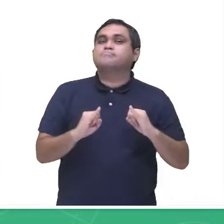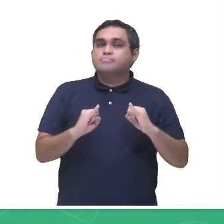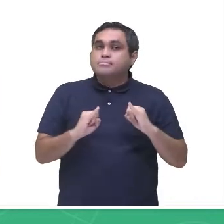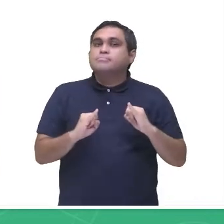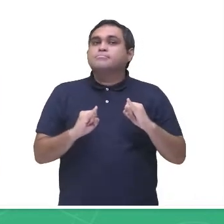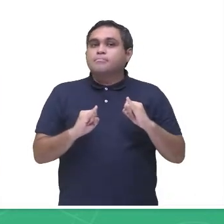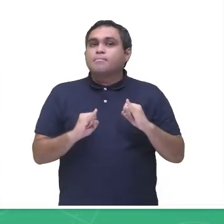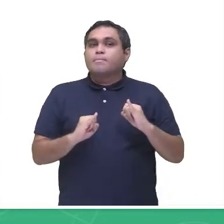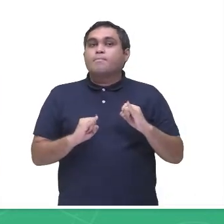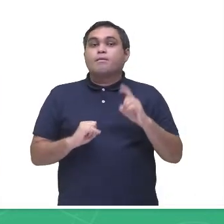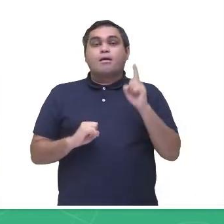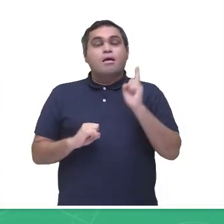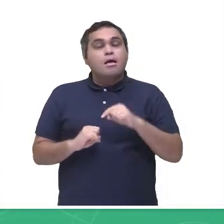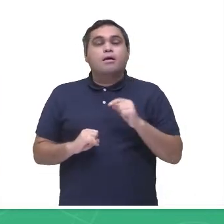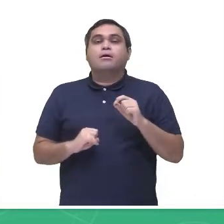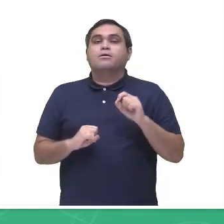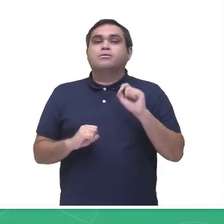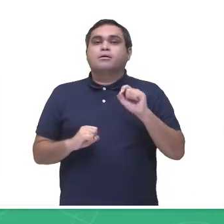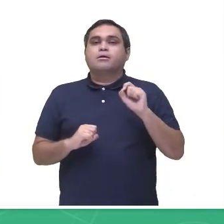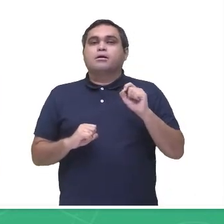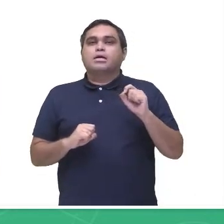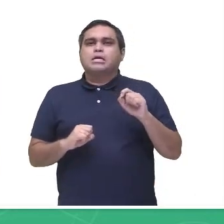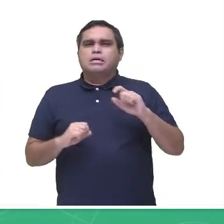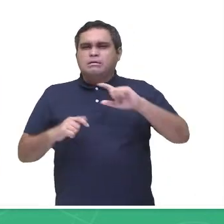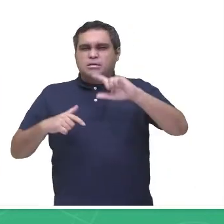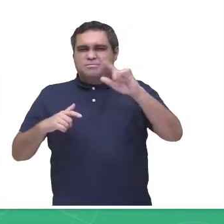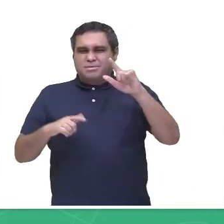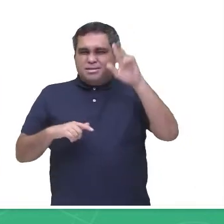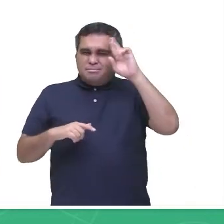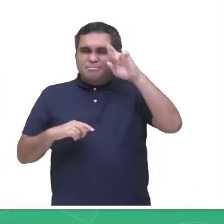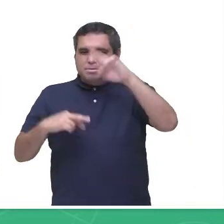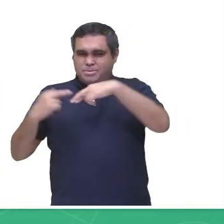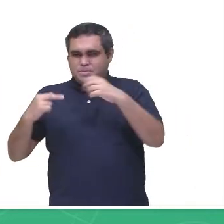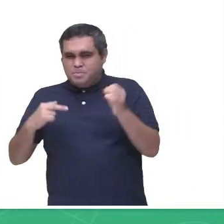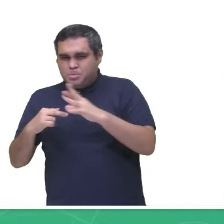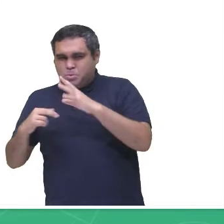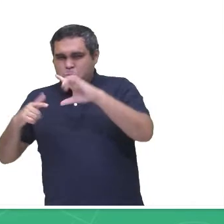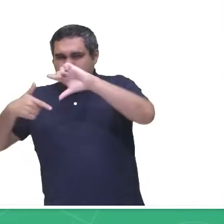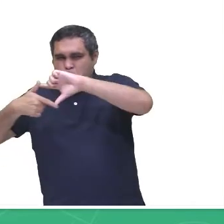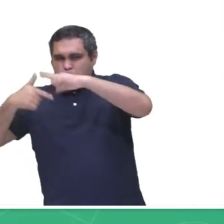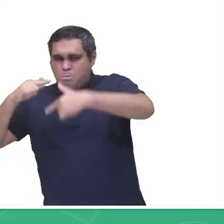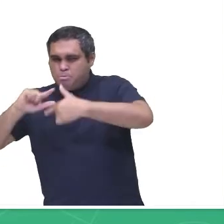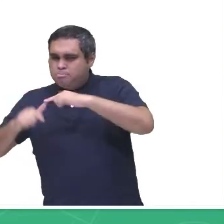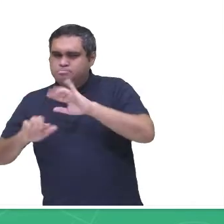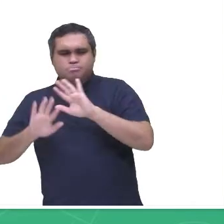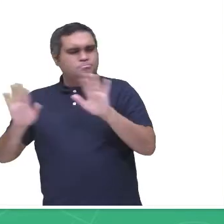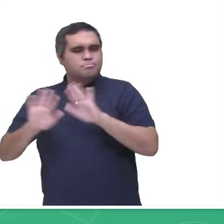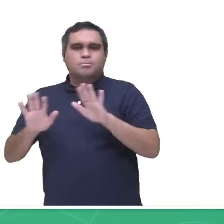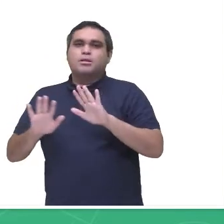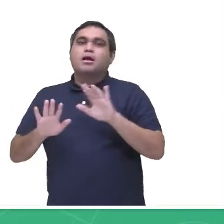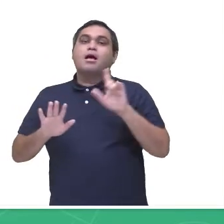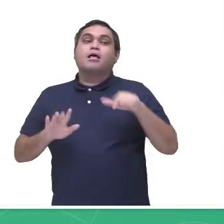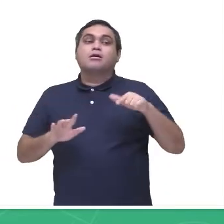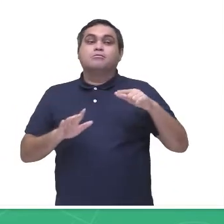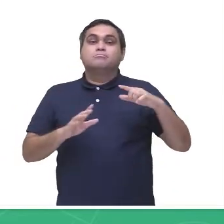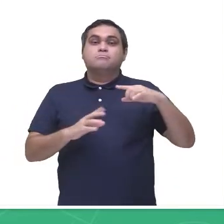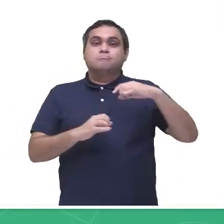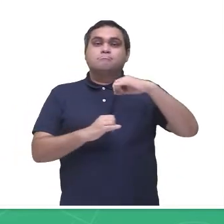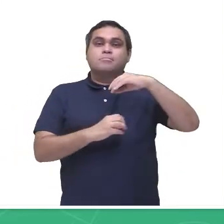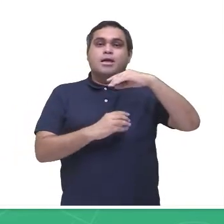não são concebidas segundo esquemas geométricos, mas sim combinando movimentos soltos e vivos das